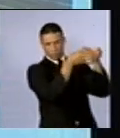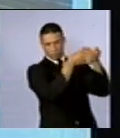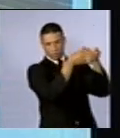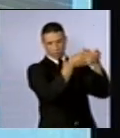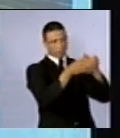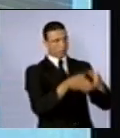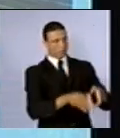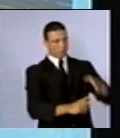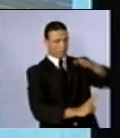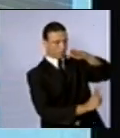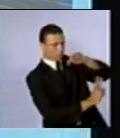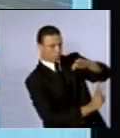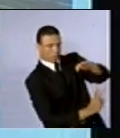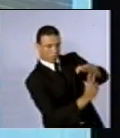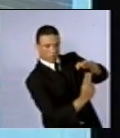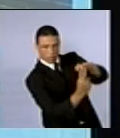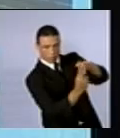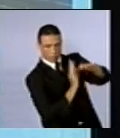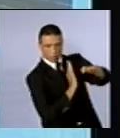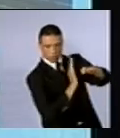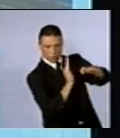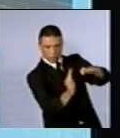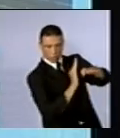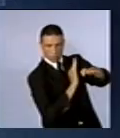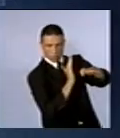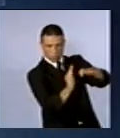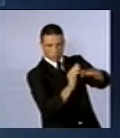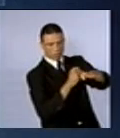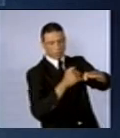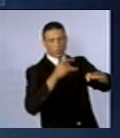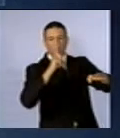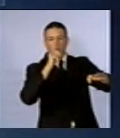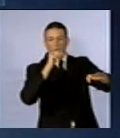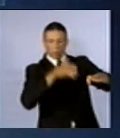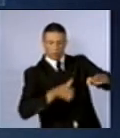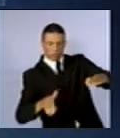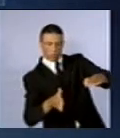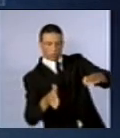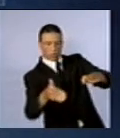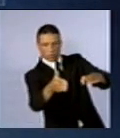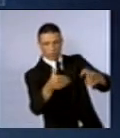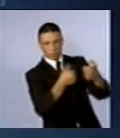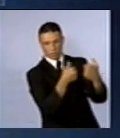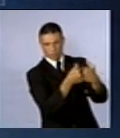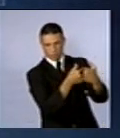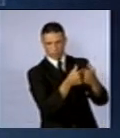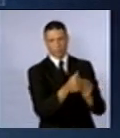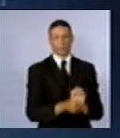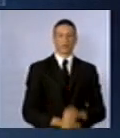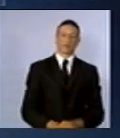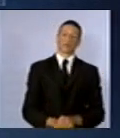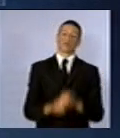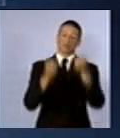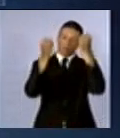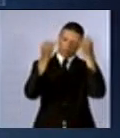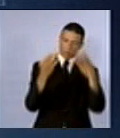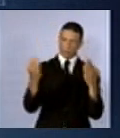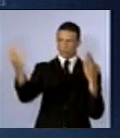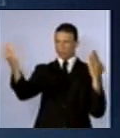Ponte Estaiada, utilizando a margem esquerda do Rio Pinheiros. Fatos relevantes, senhor ministro. A